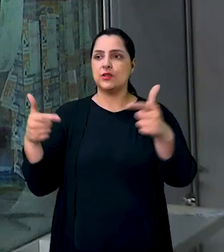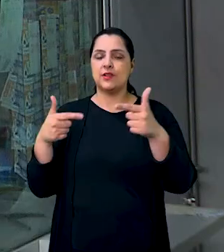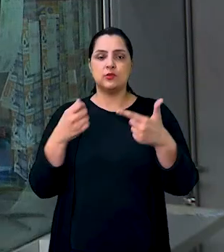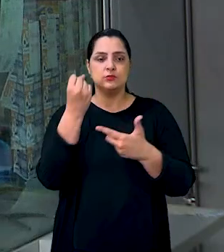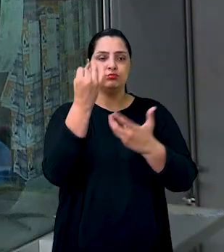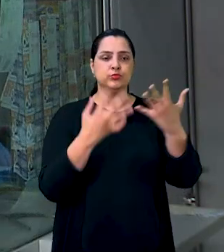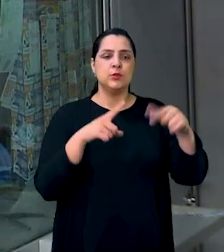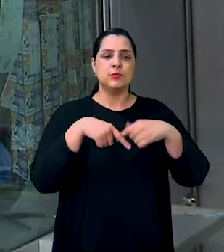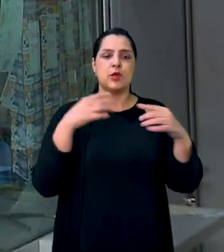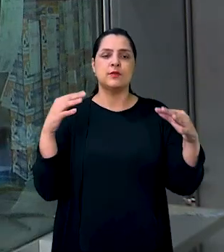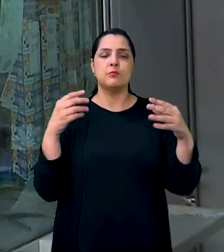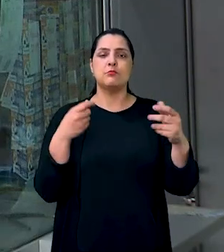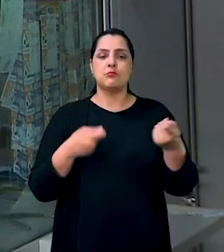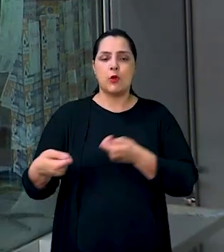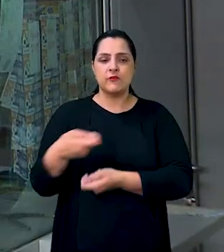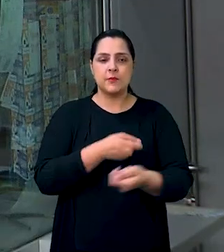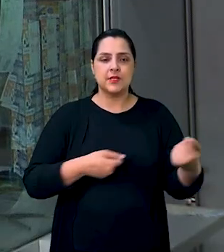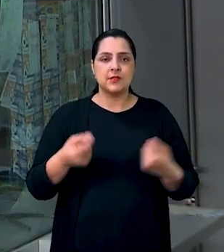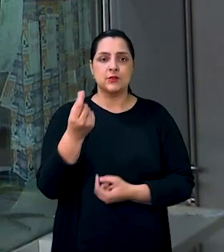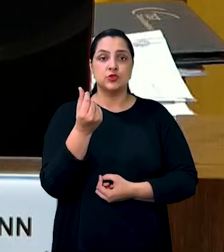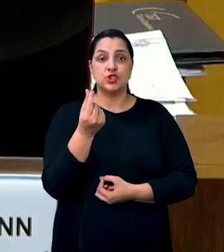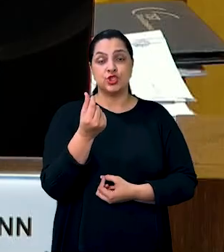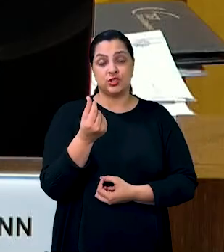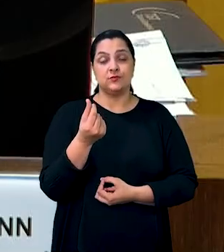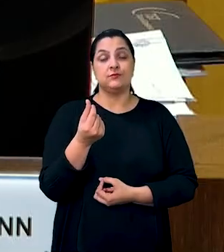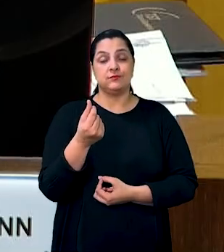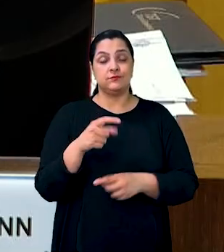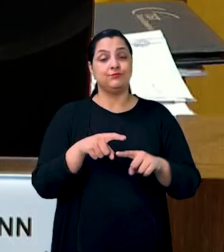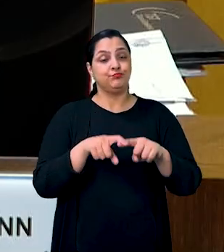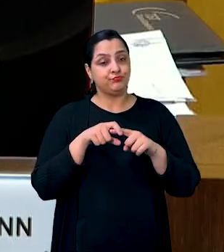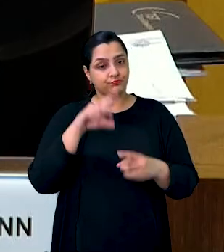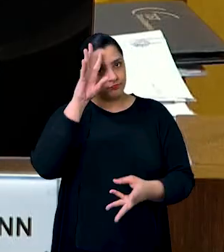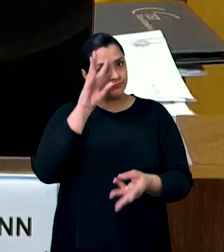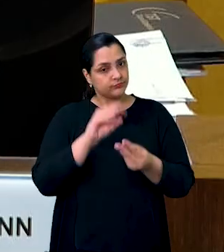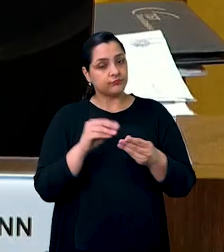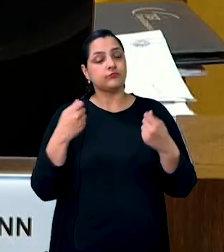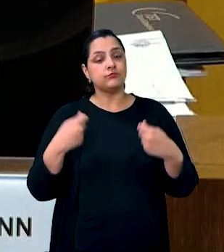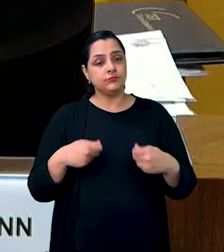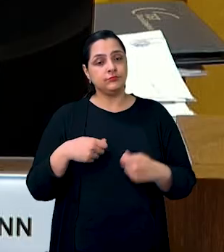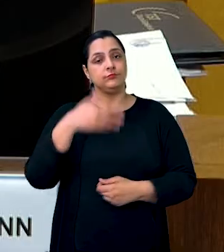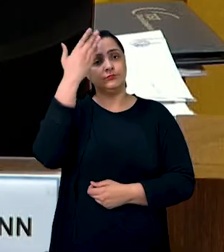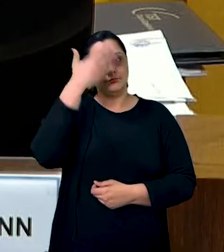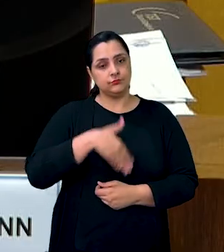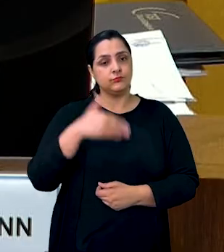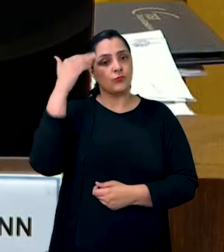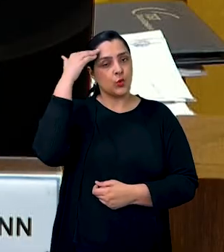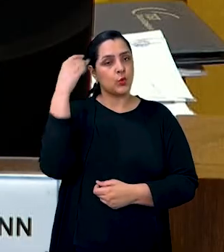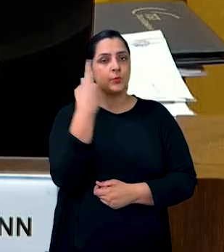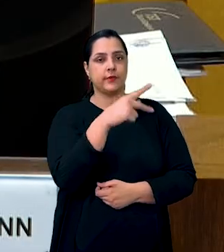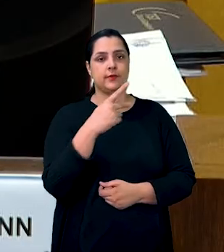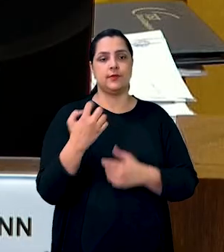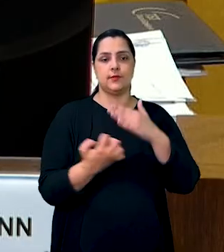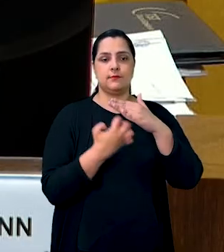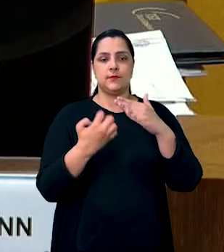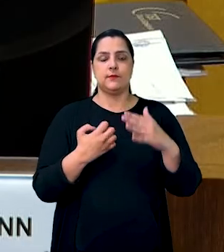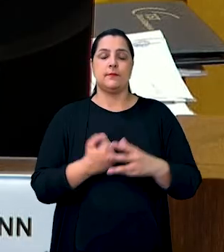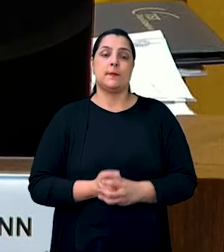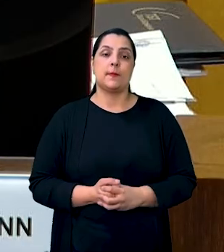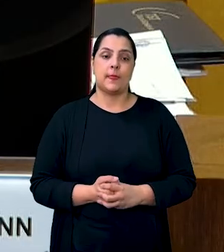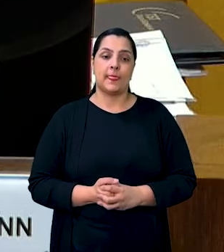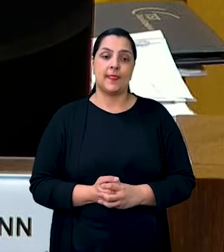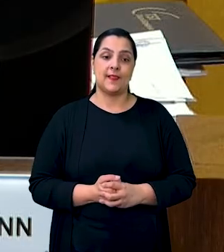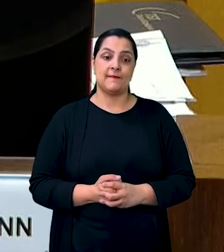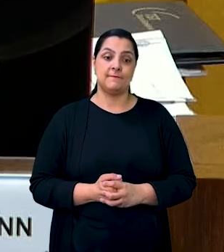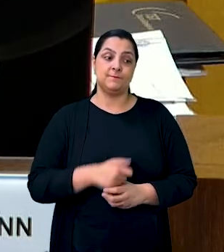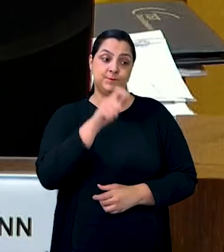da significativa movimentação de dinheiro. Dessa forma, ele concluiu que deve ser reconhecida a culpa da empresa.